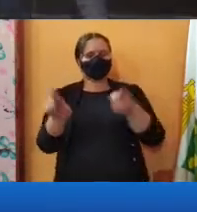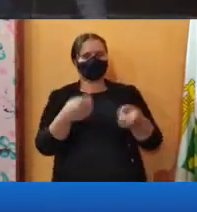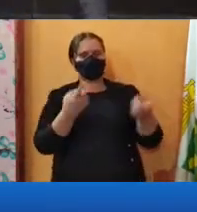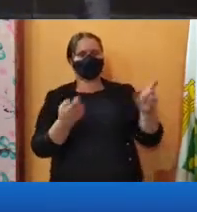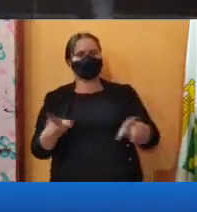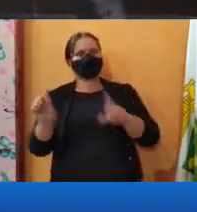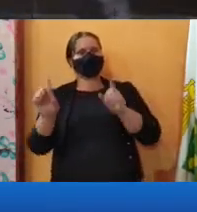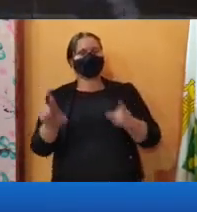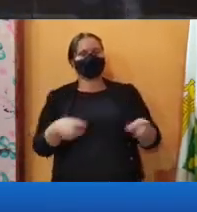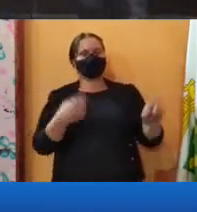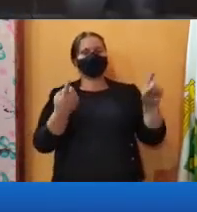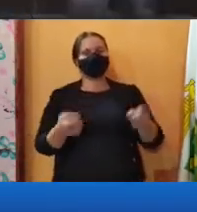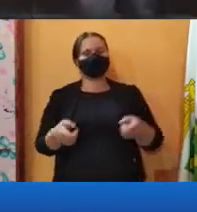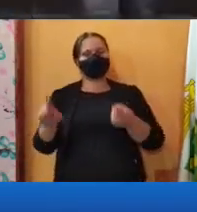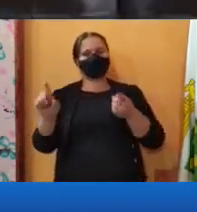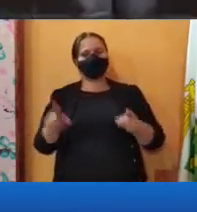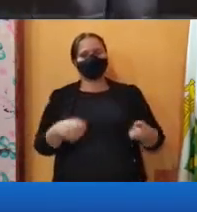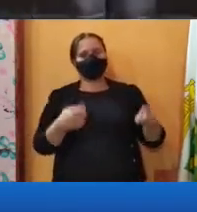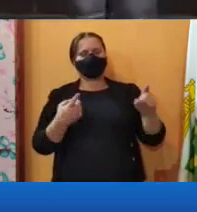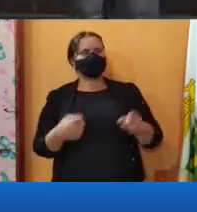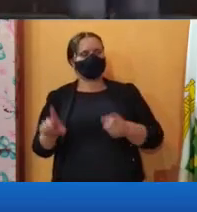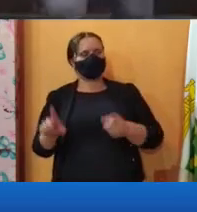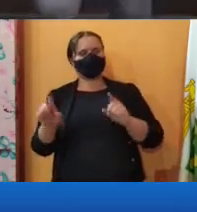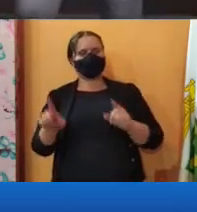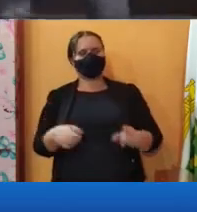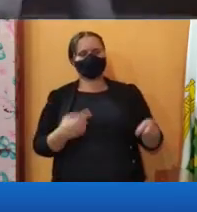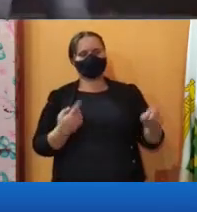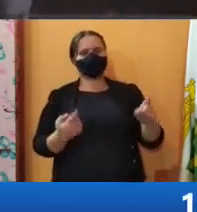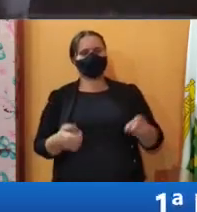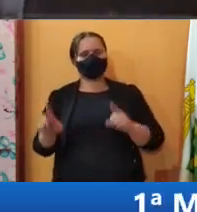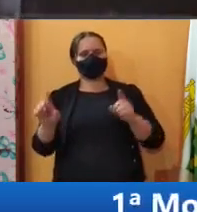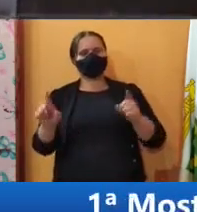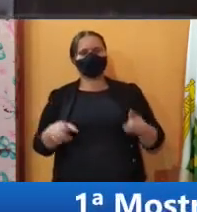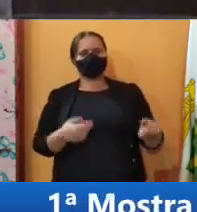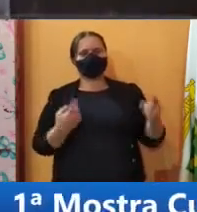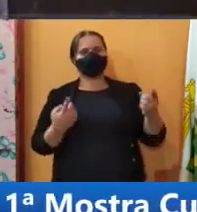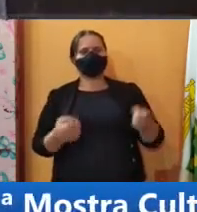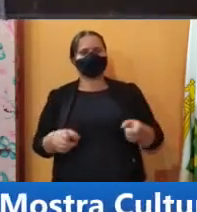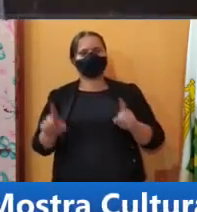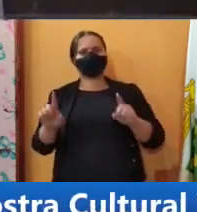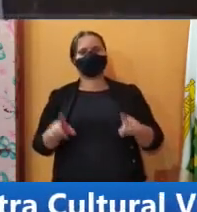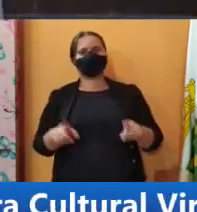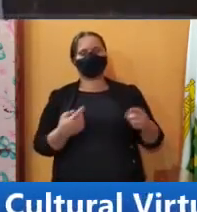que fica bem situada no coração do Brasil.